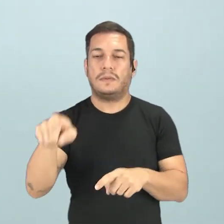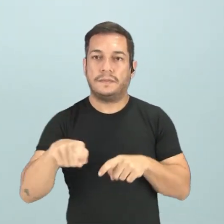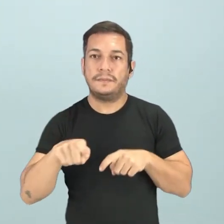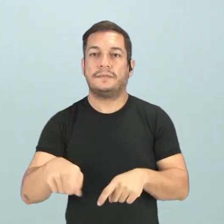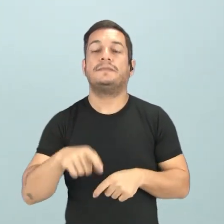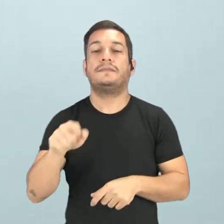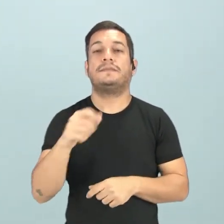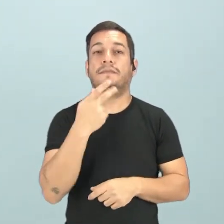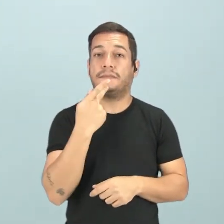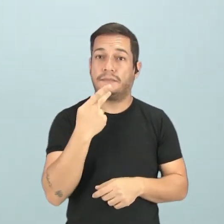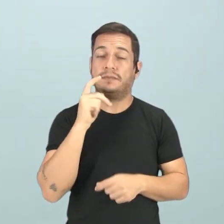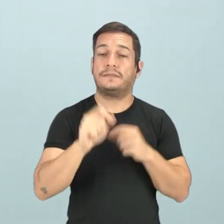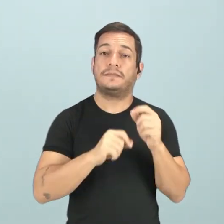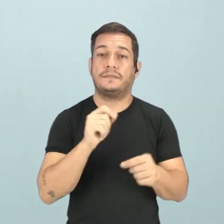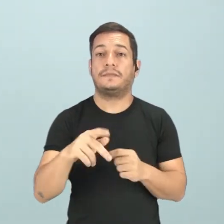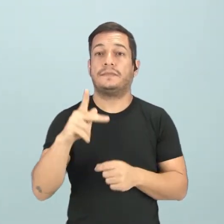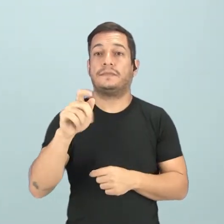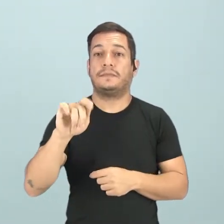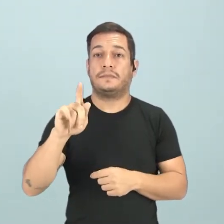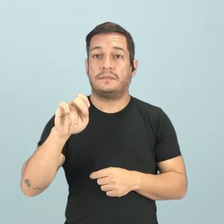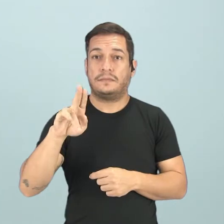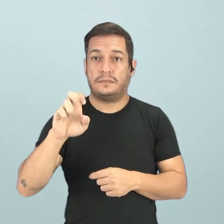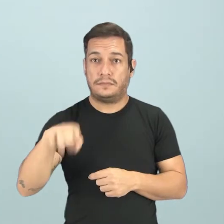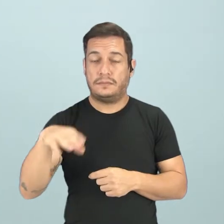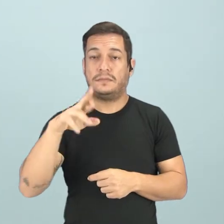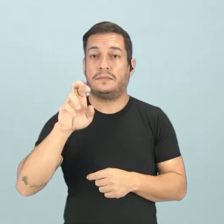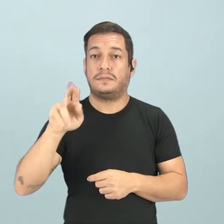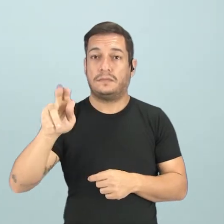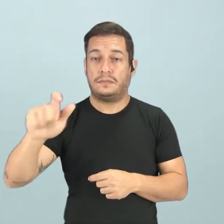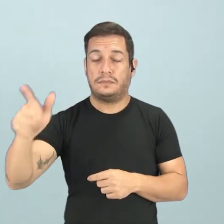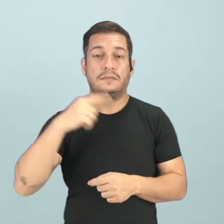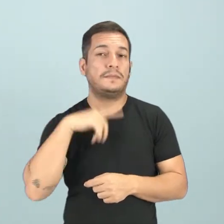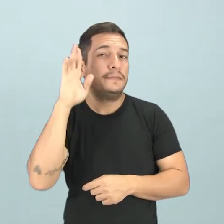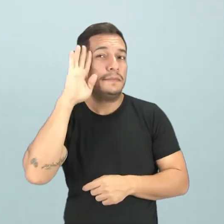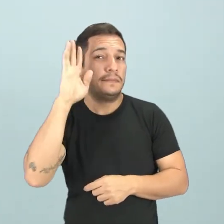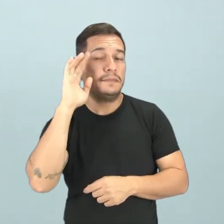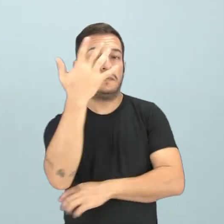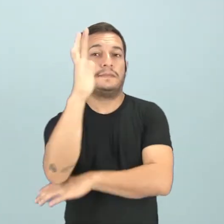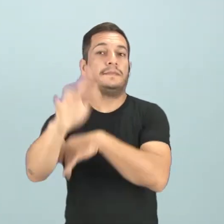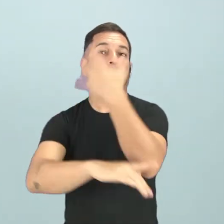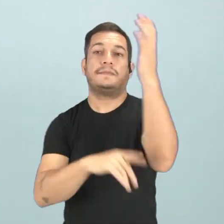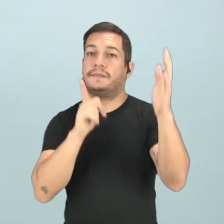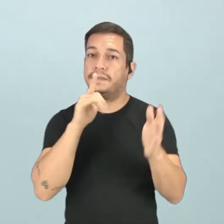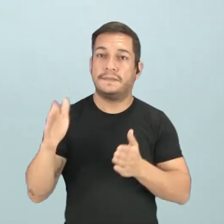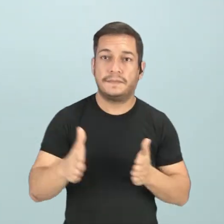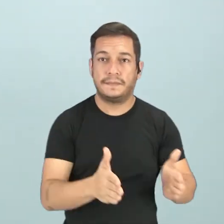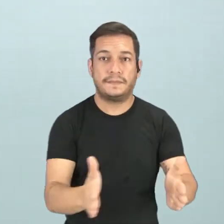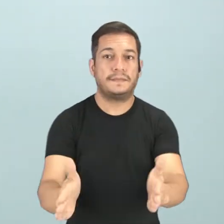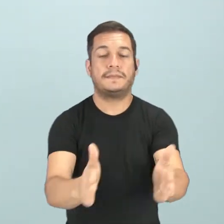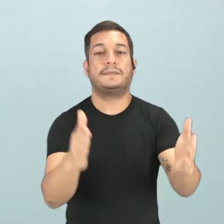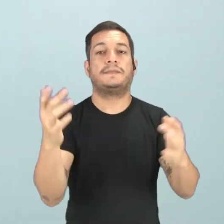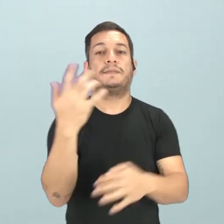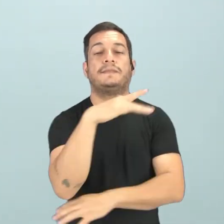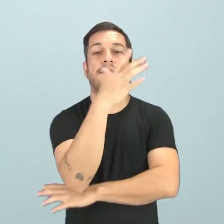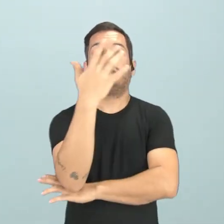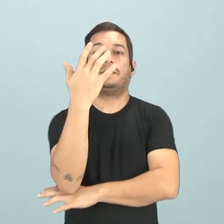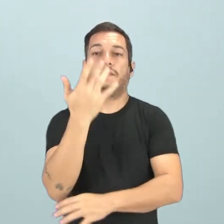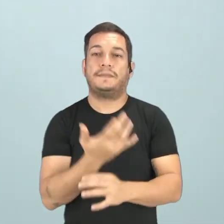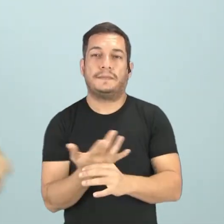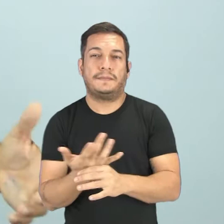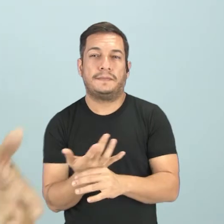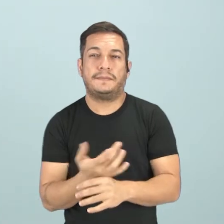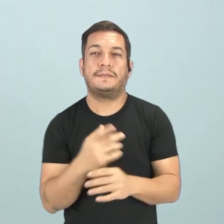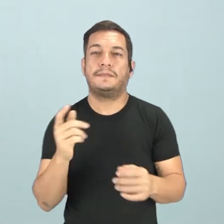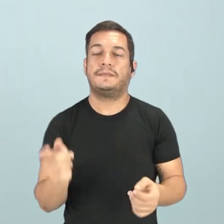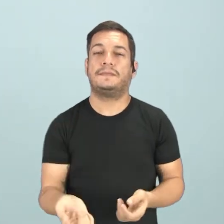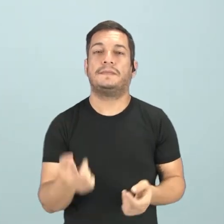você fala de paisagem rural, o que vem em mente é floresta, rios, matas, né?